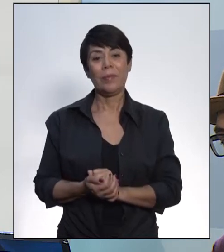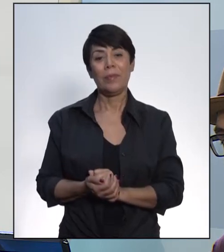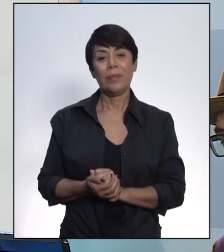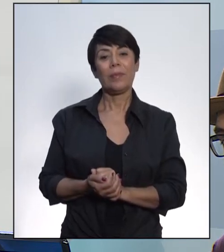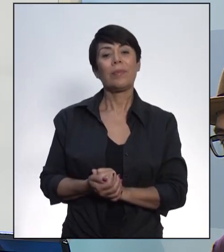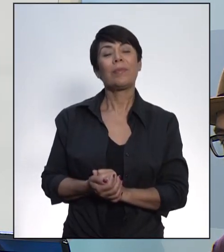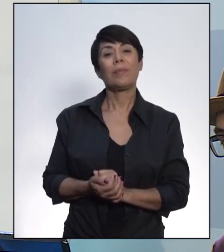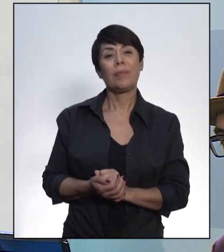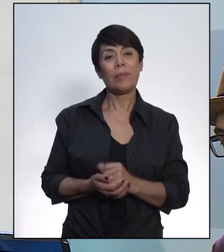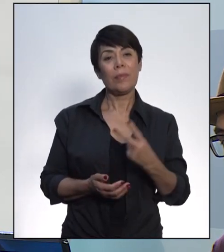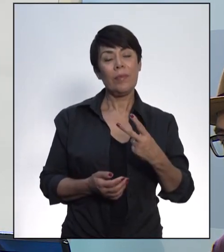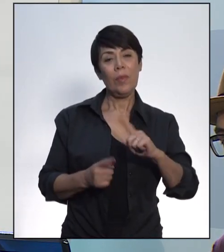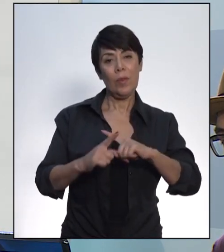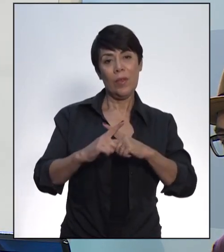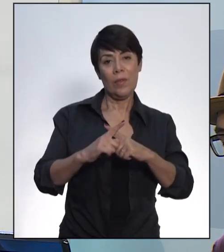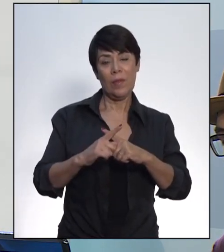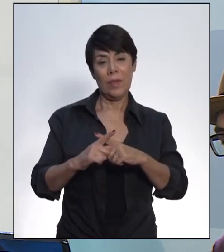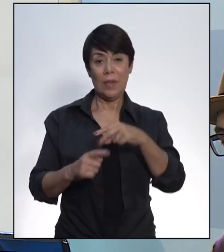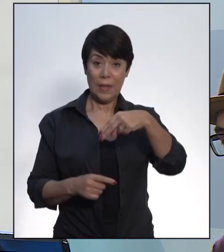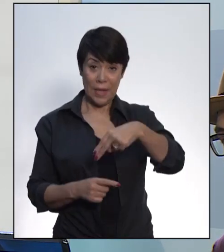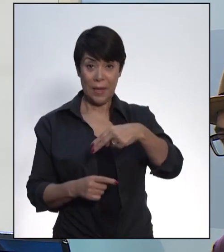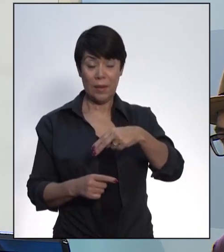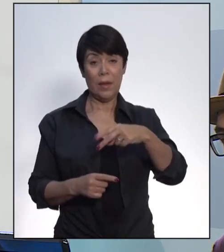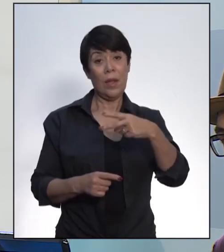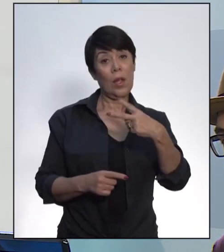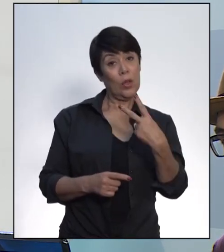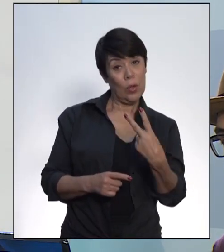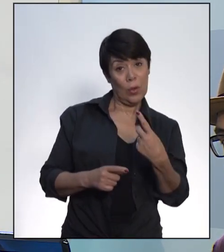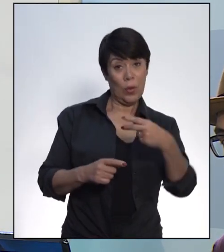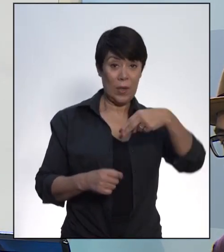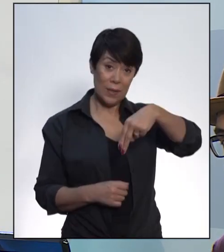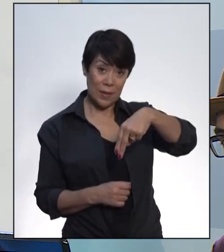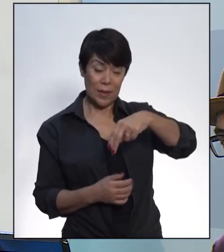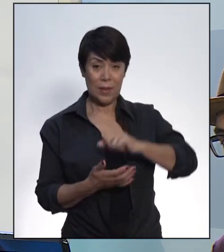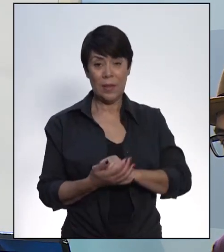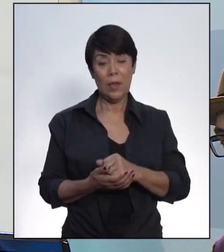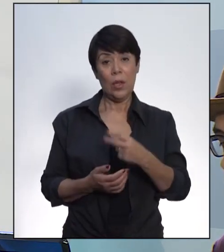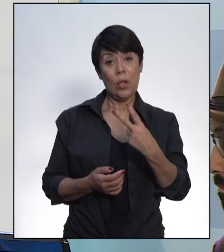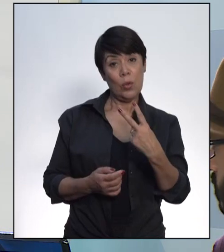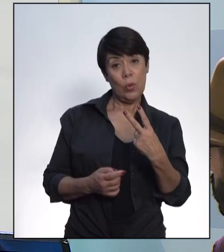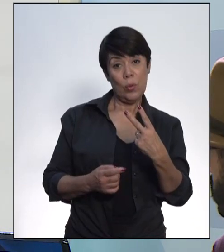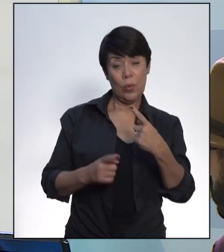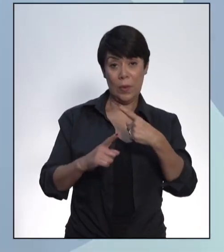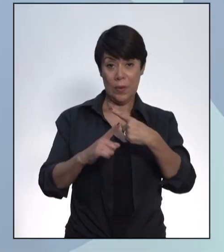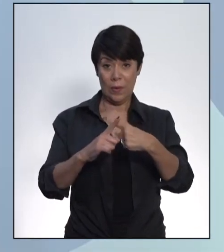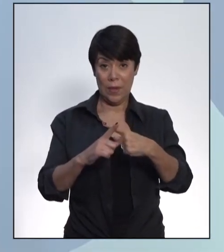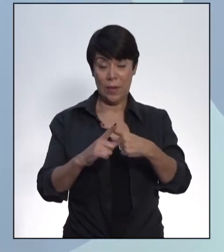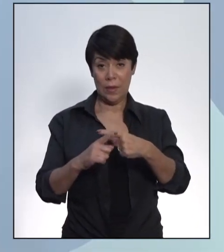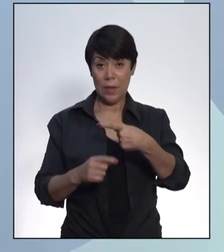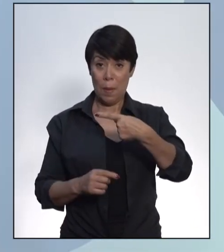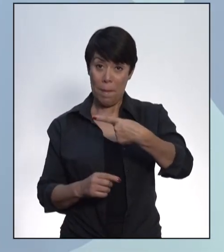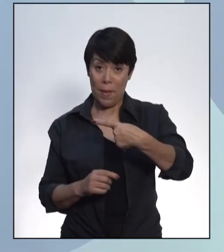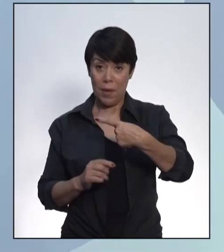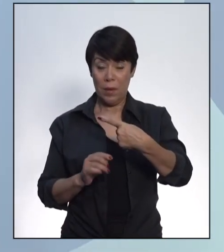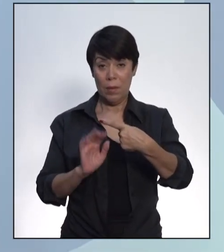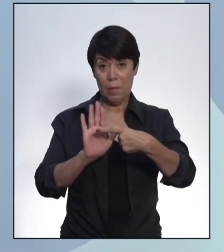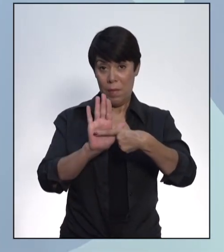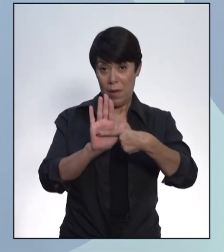N, 2N. 2 vezes menos 1, menos